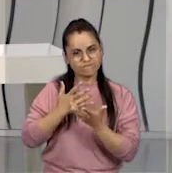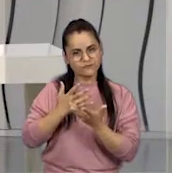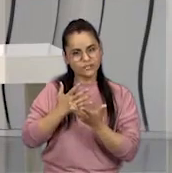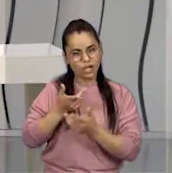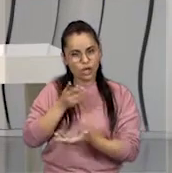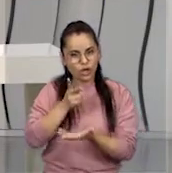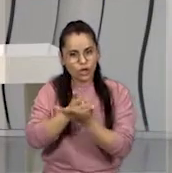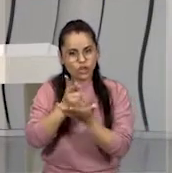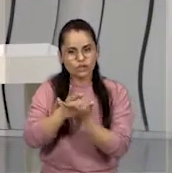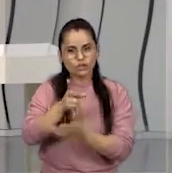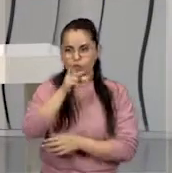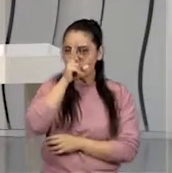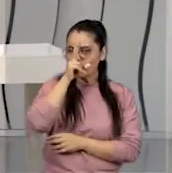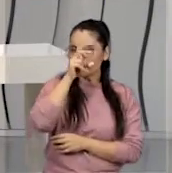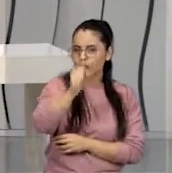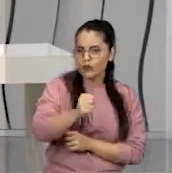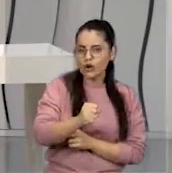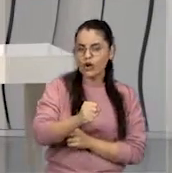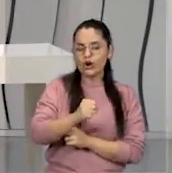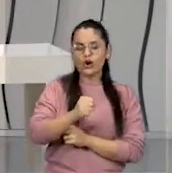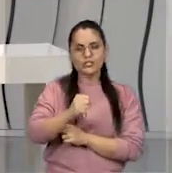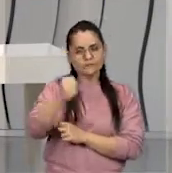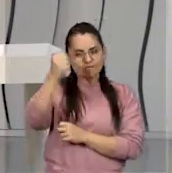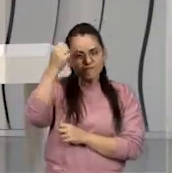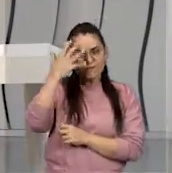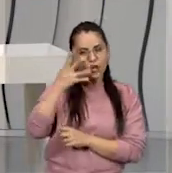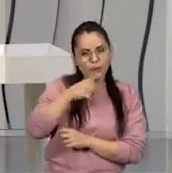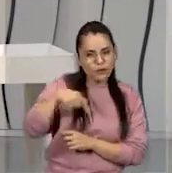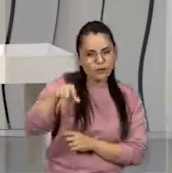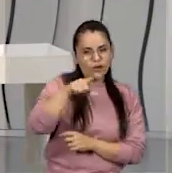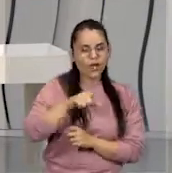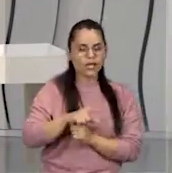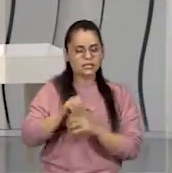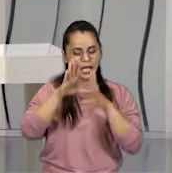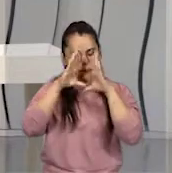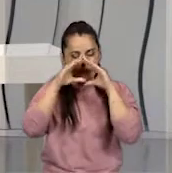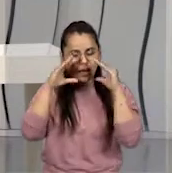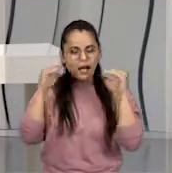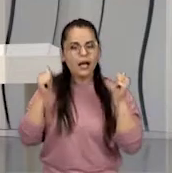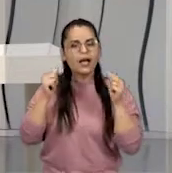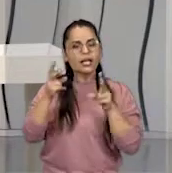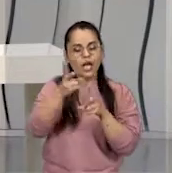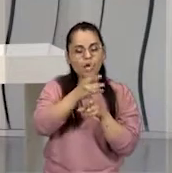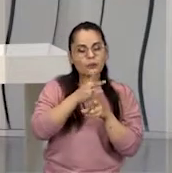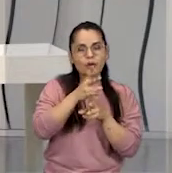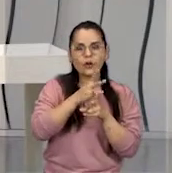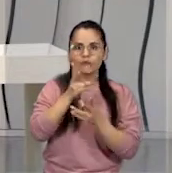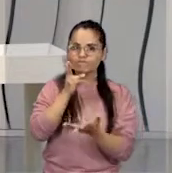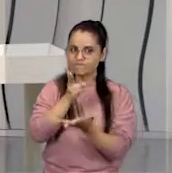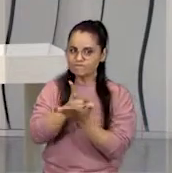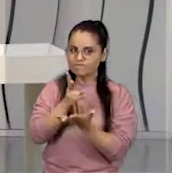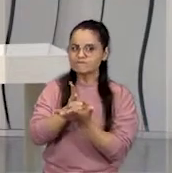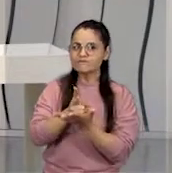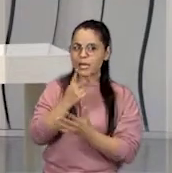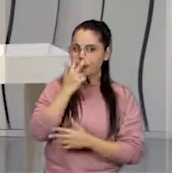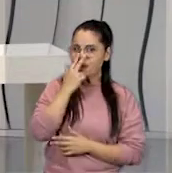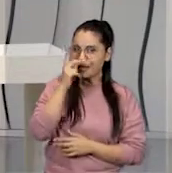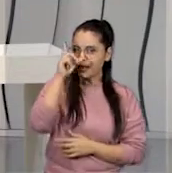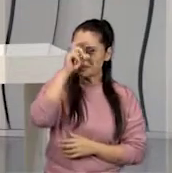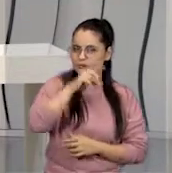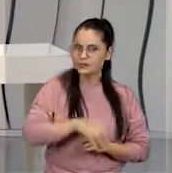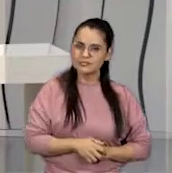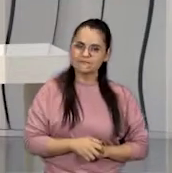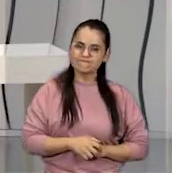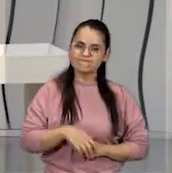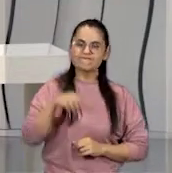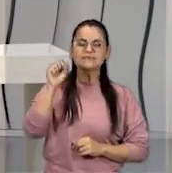firmeza, força, muita luz, tá? Muita tranquilidade e que a busca é constante. Parece que está